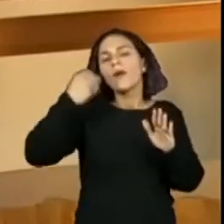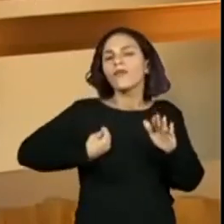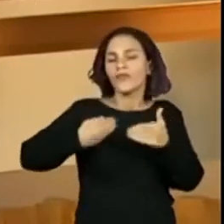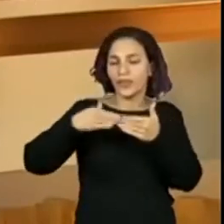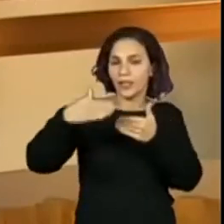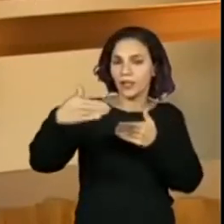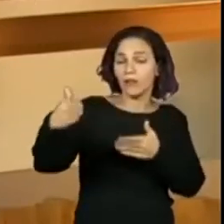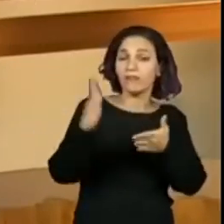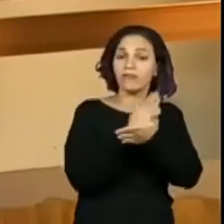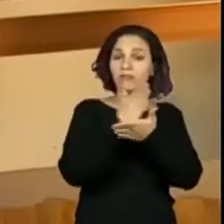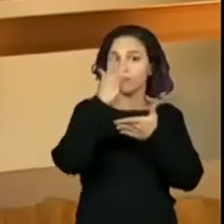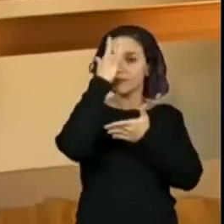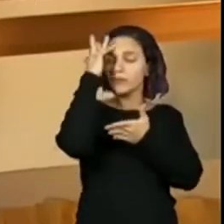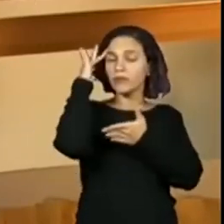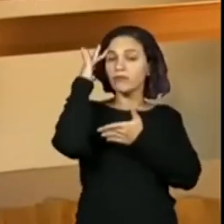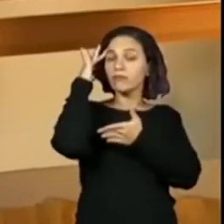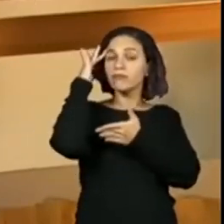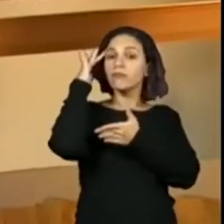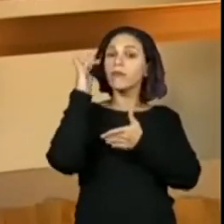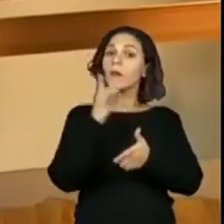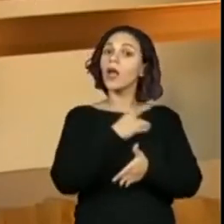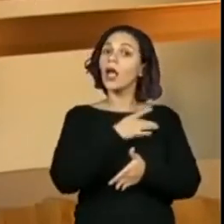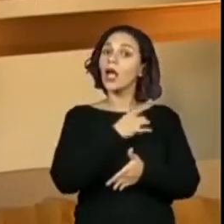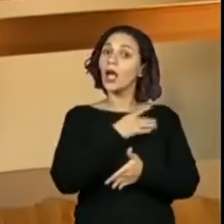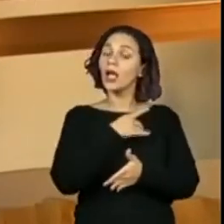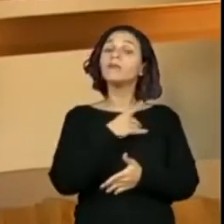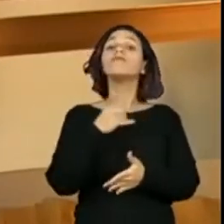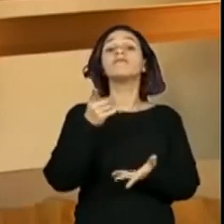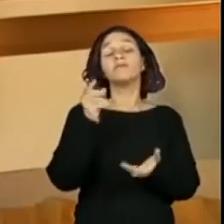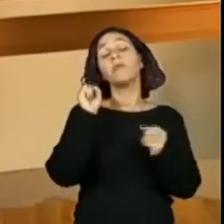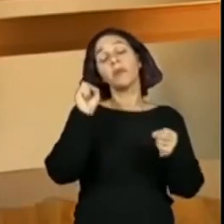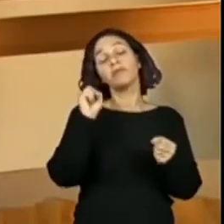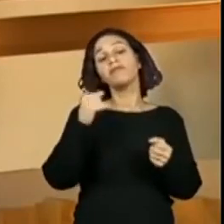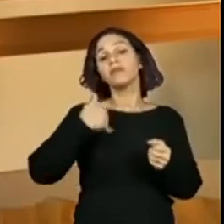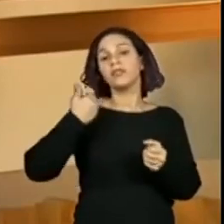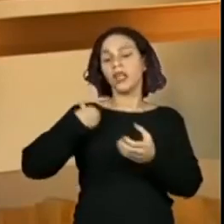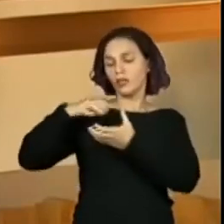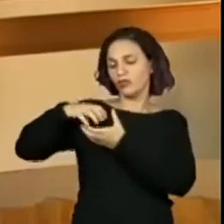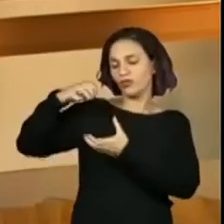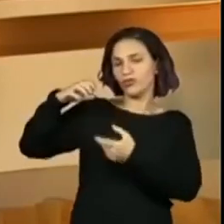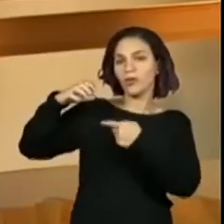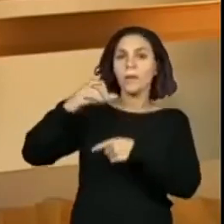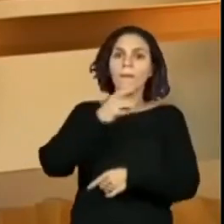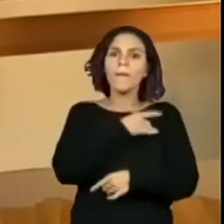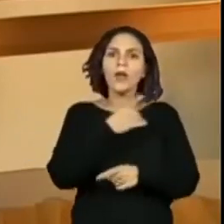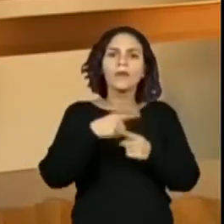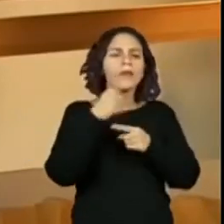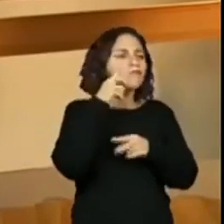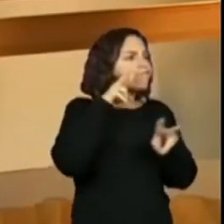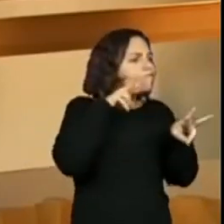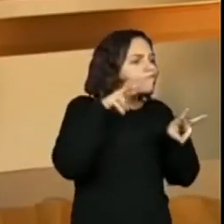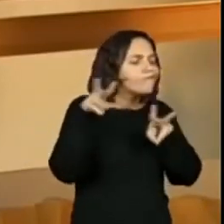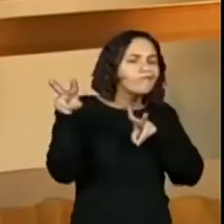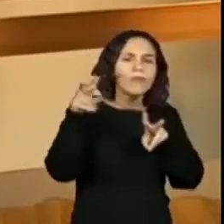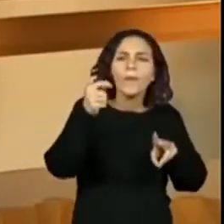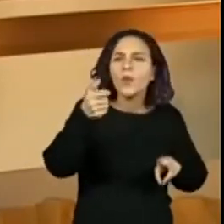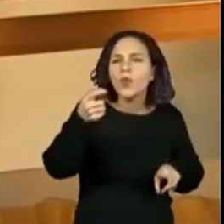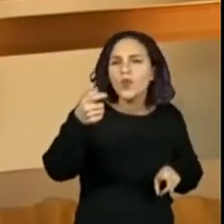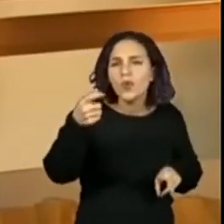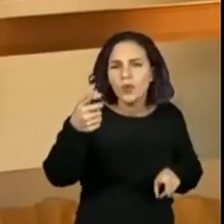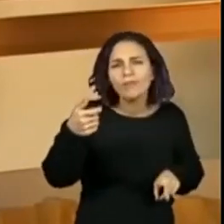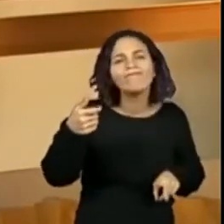normal, muitas pessoas idosas, inclusive, têm medo da noite, por conta até da visibilidade, de não